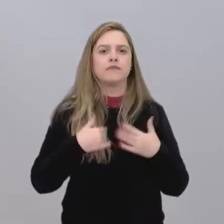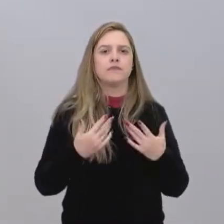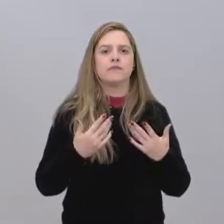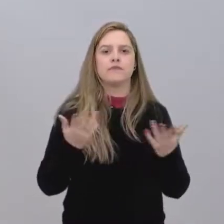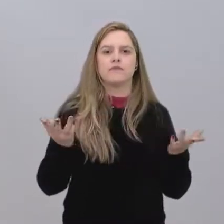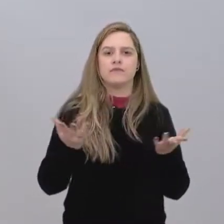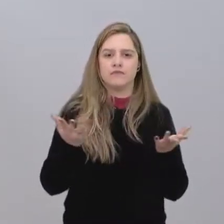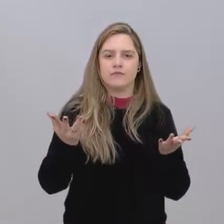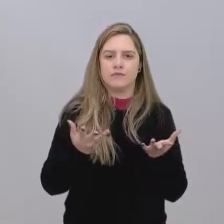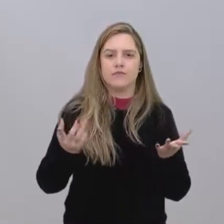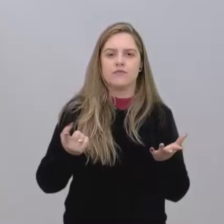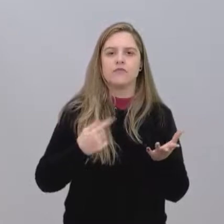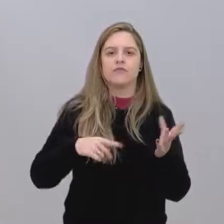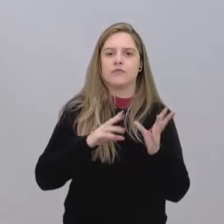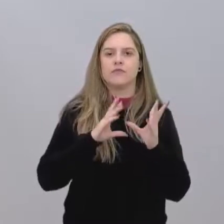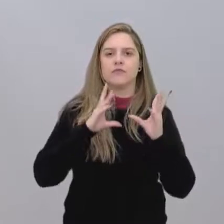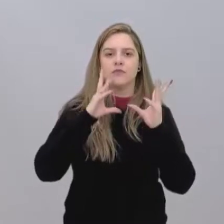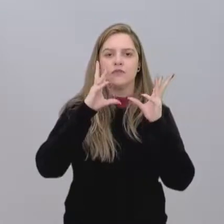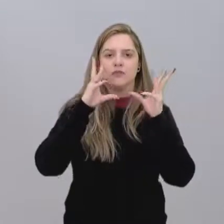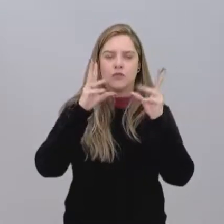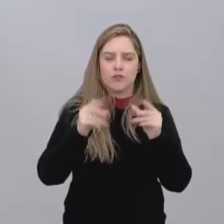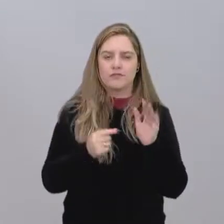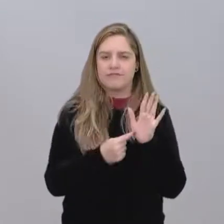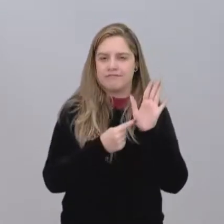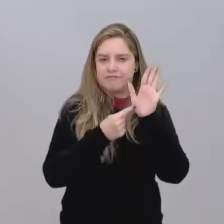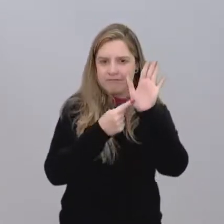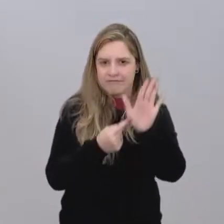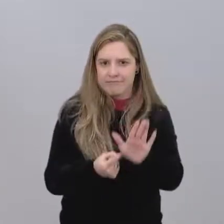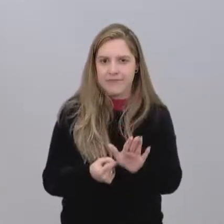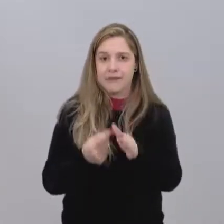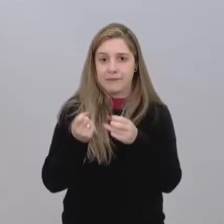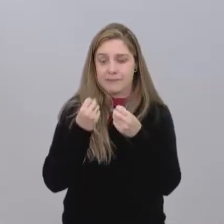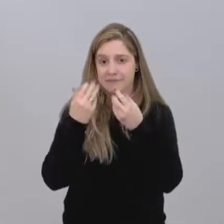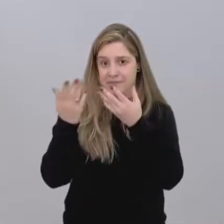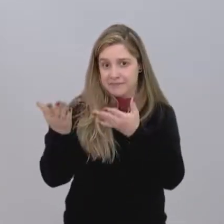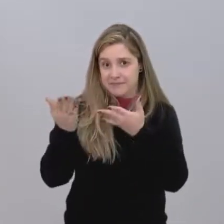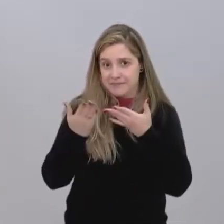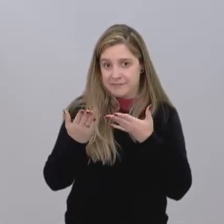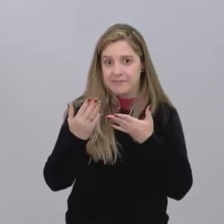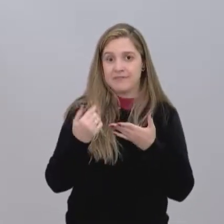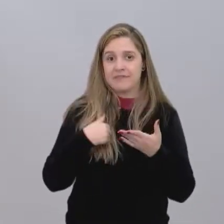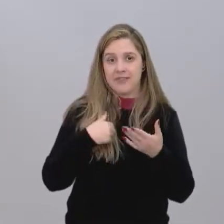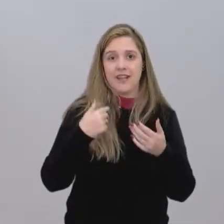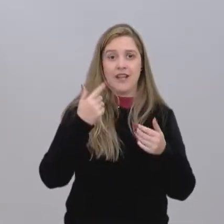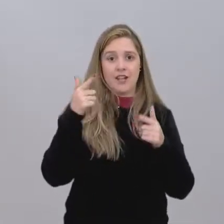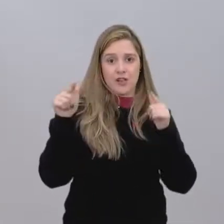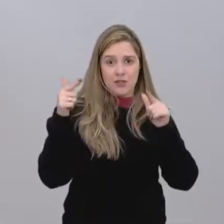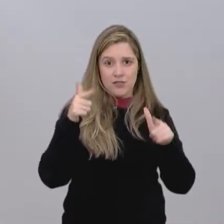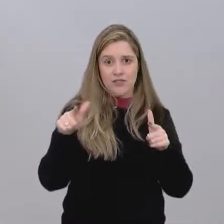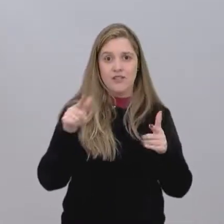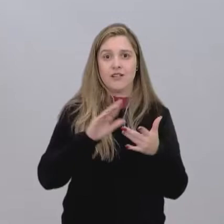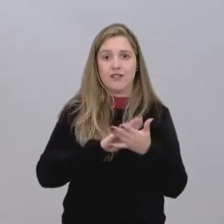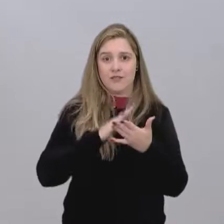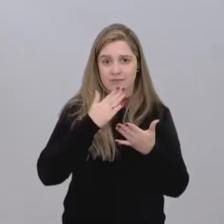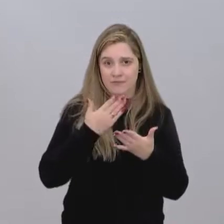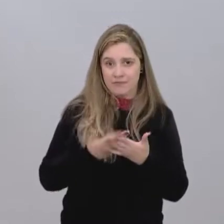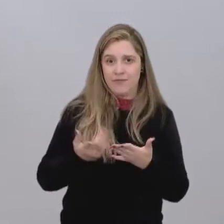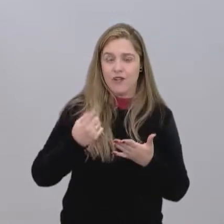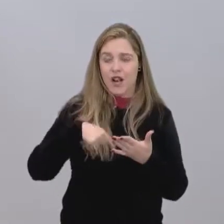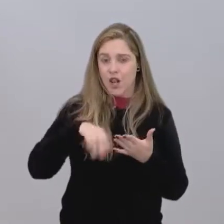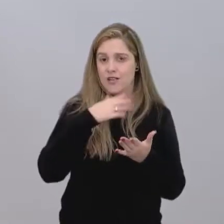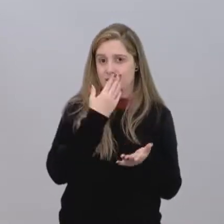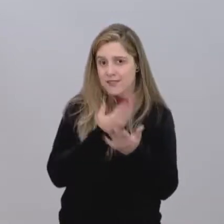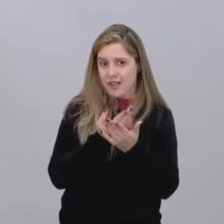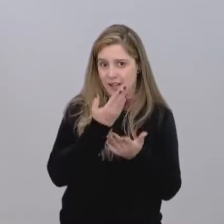que, fiz todas as apresentações devidas, não só a minha, como também as apresentações aí da nossa